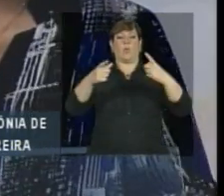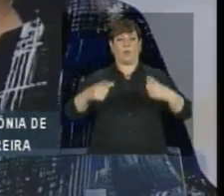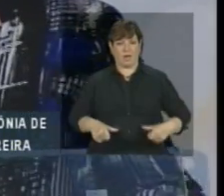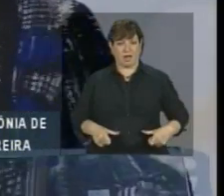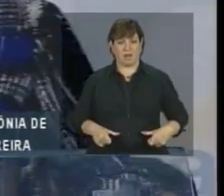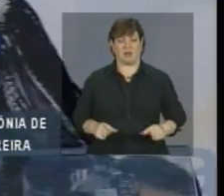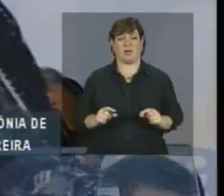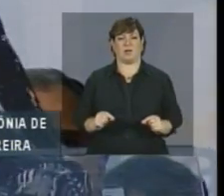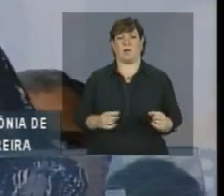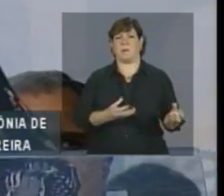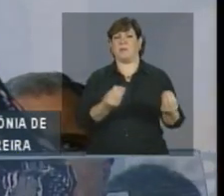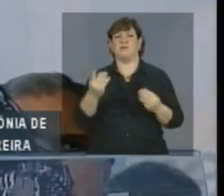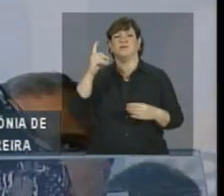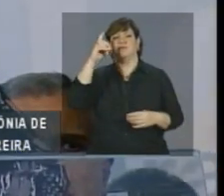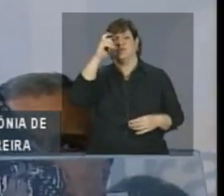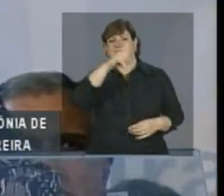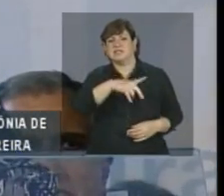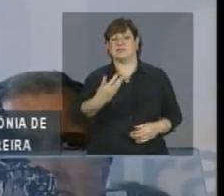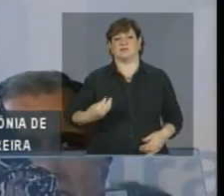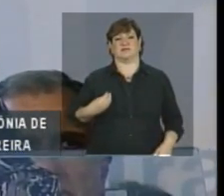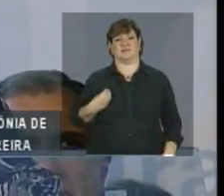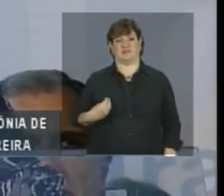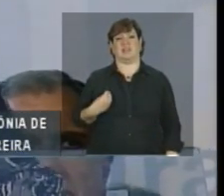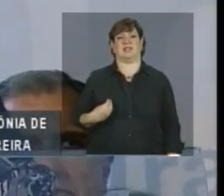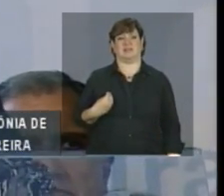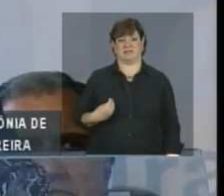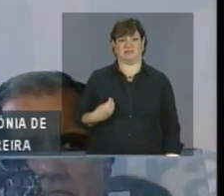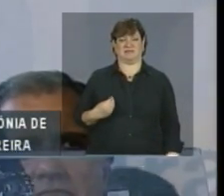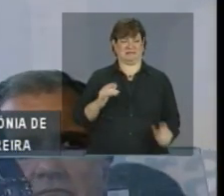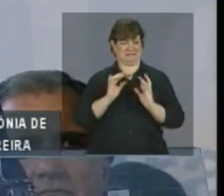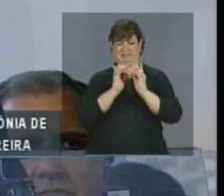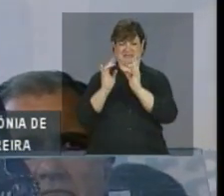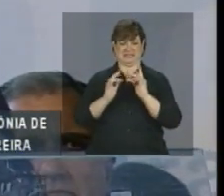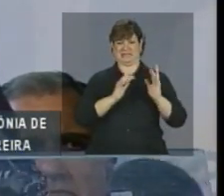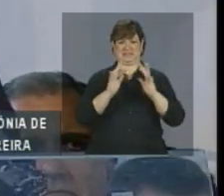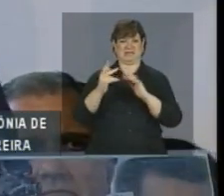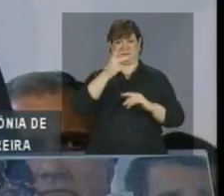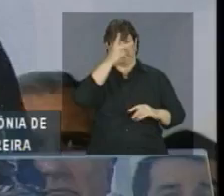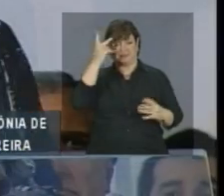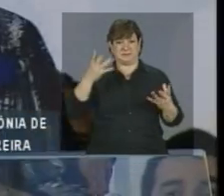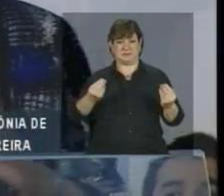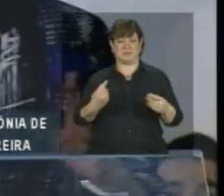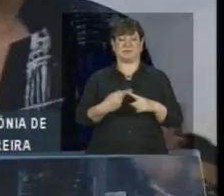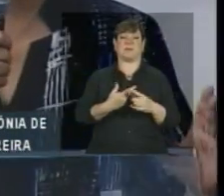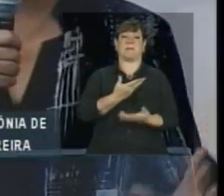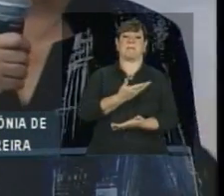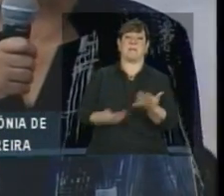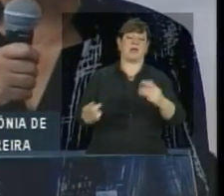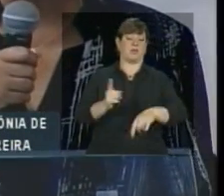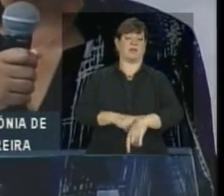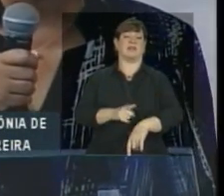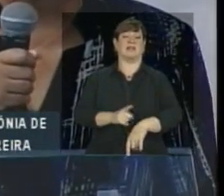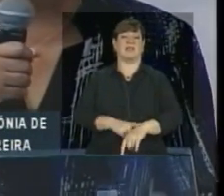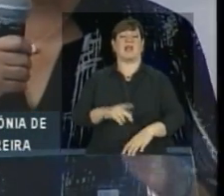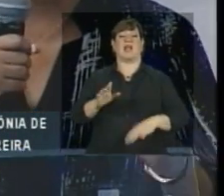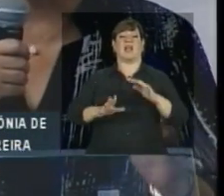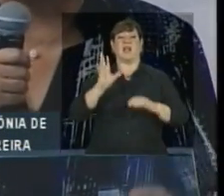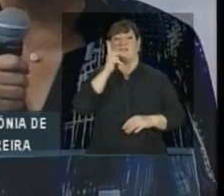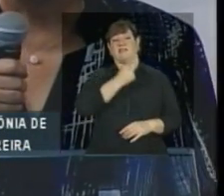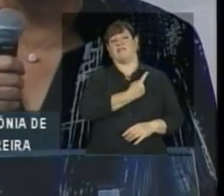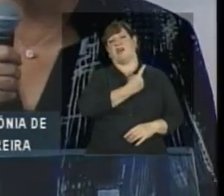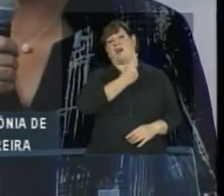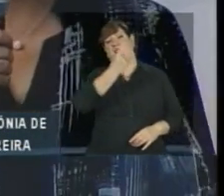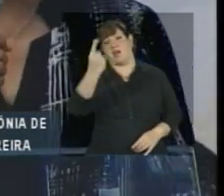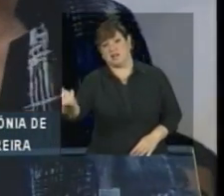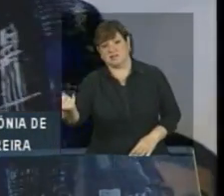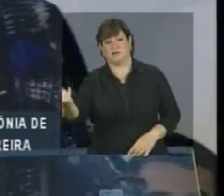locais muito difíceis de se viver, porque as pessoas perdem um tempo enorme no